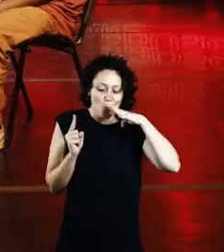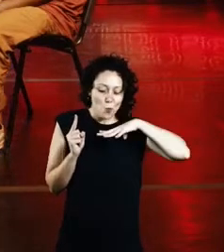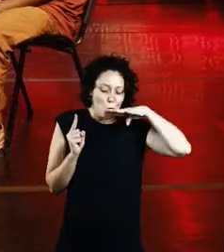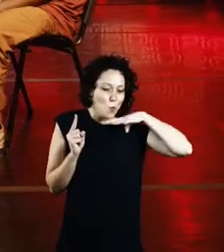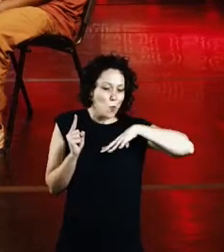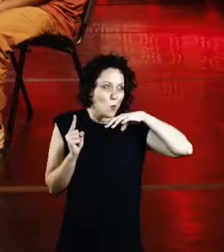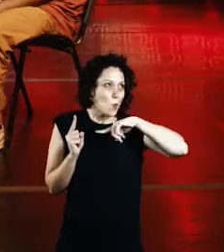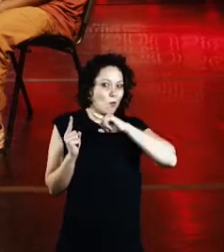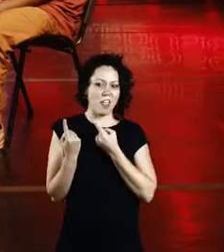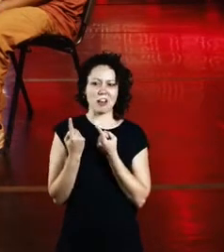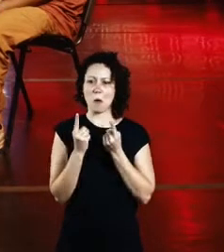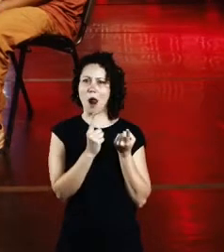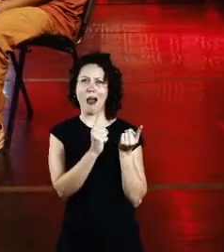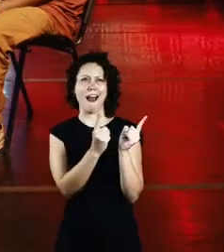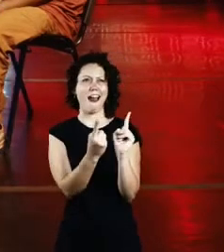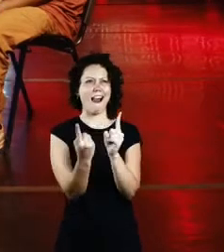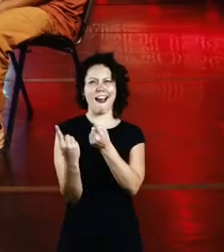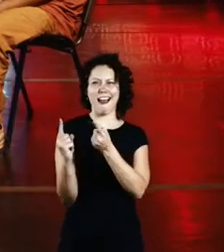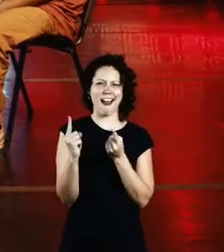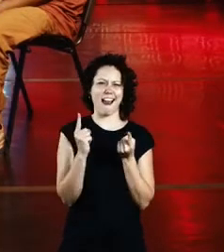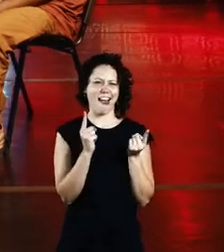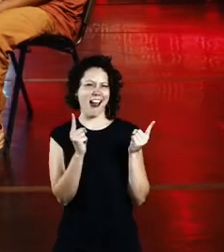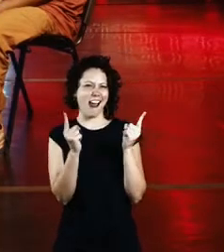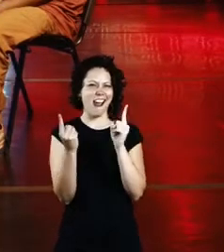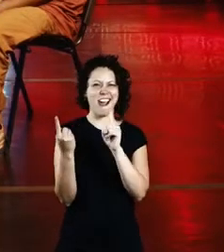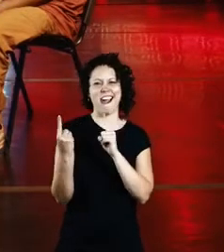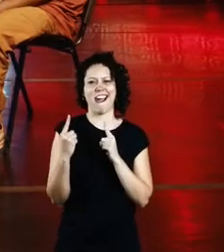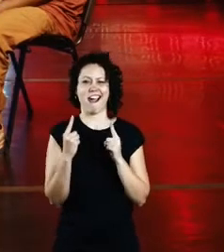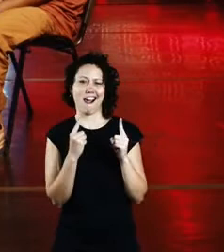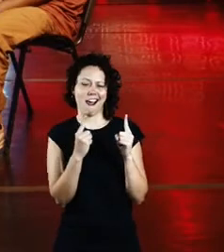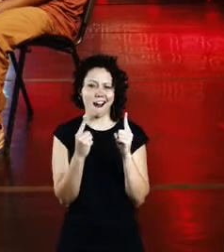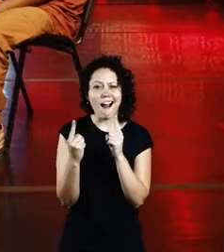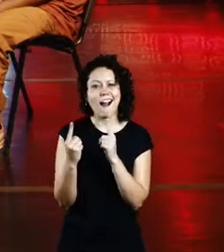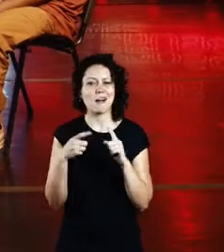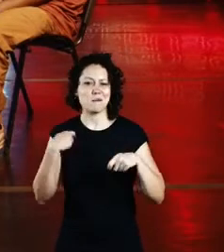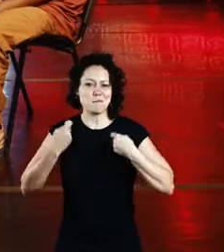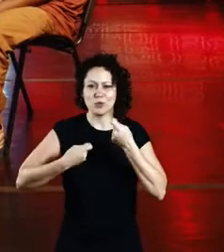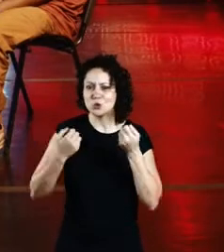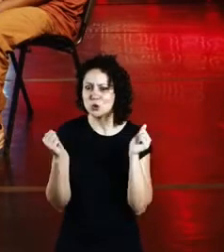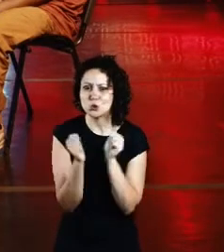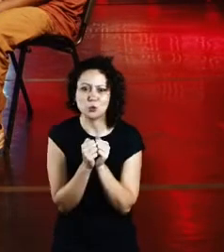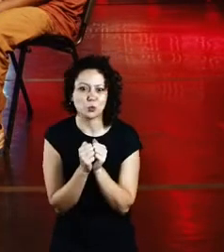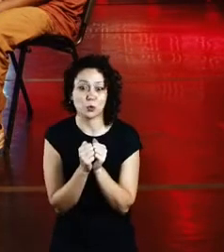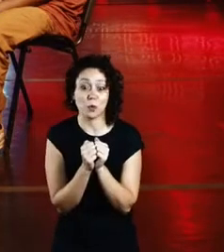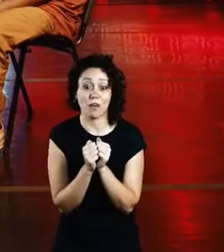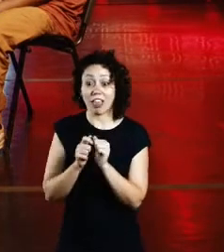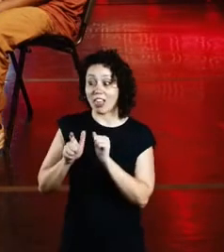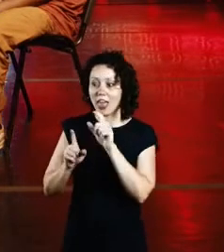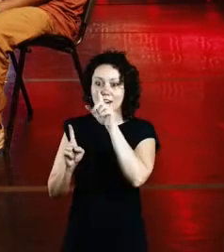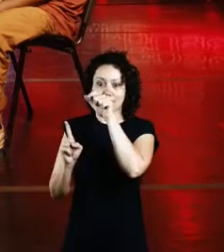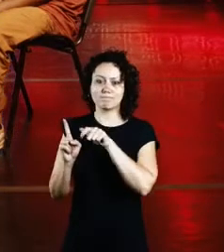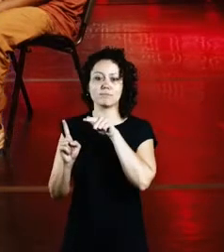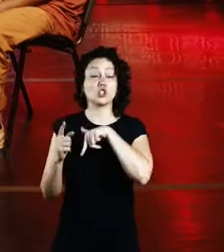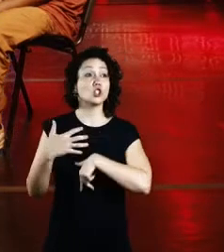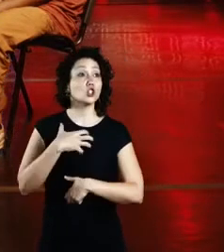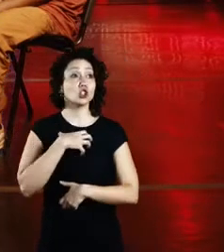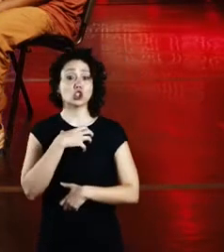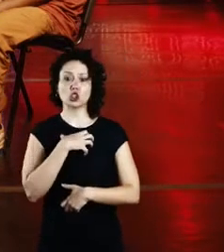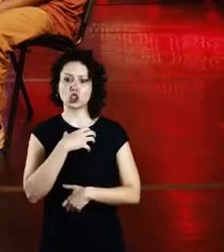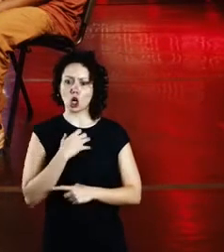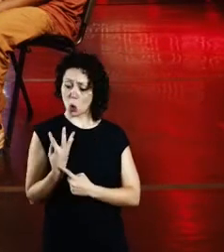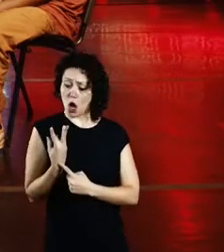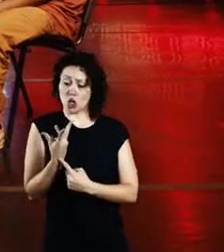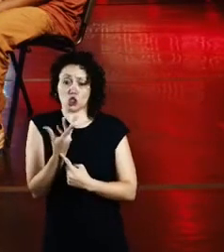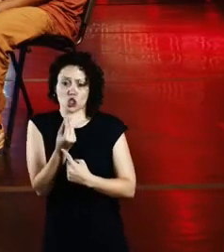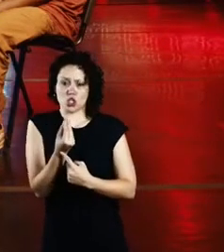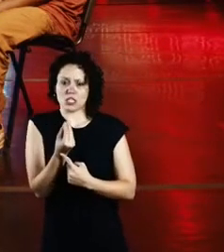Entendeu? Então, e outra, o cara se porta como artista, porque é um espírito. Se você ficar dando uma de coitado, você é um coitado. Mas se